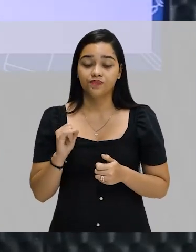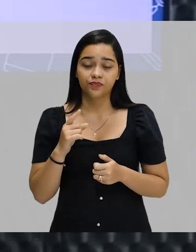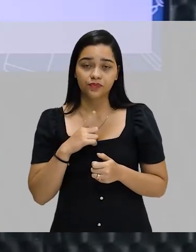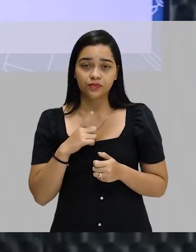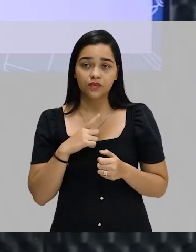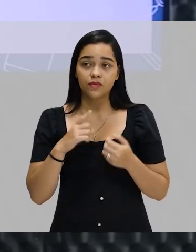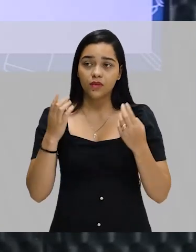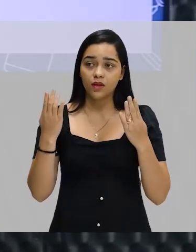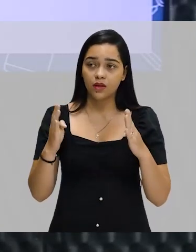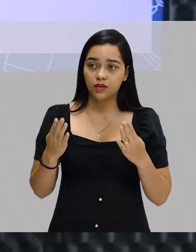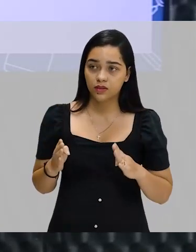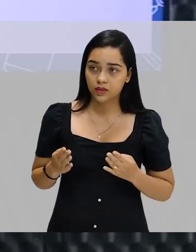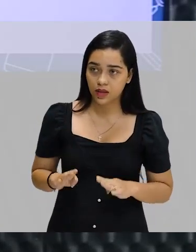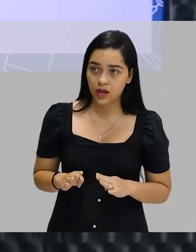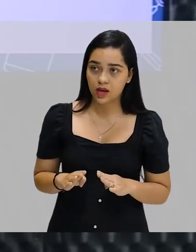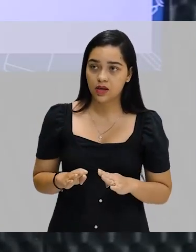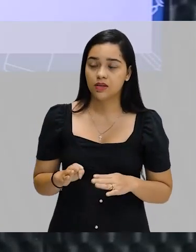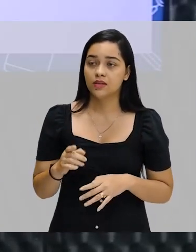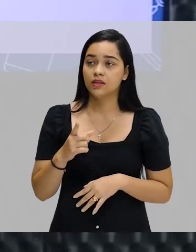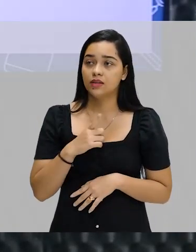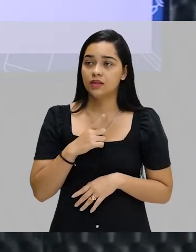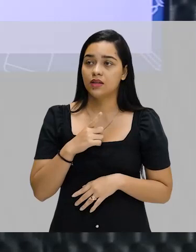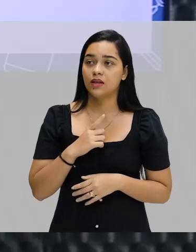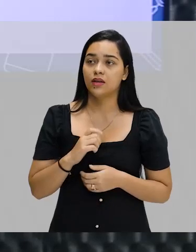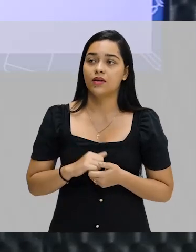a análise morfossintática, eu tenho